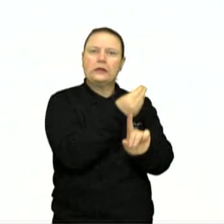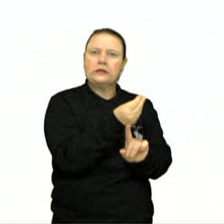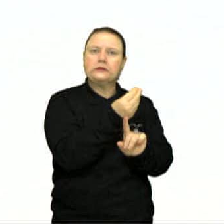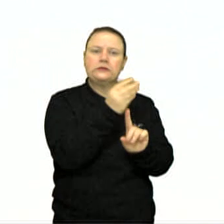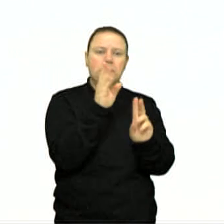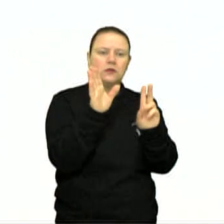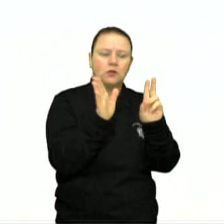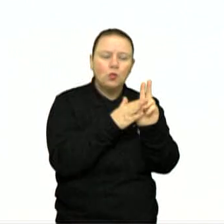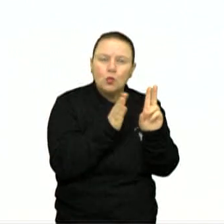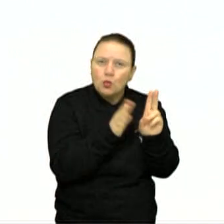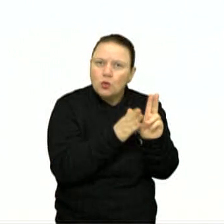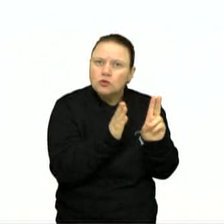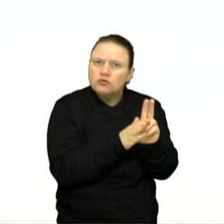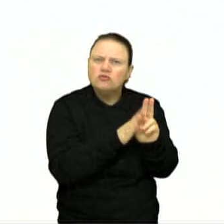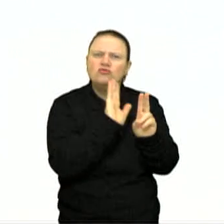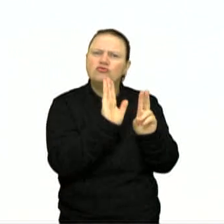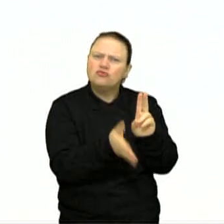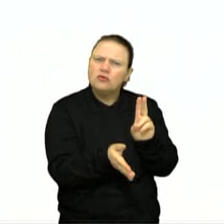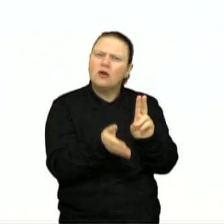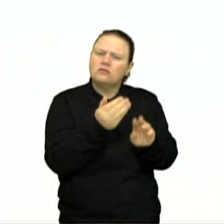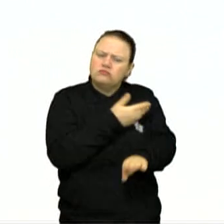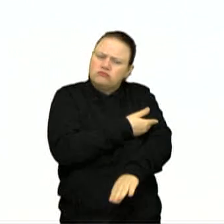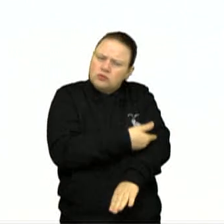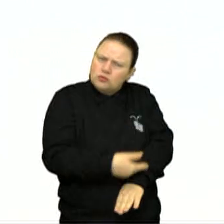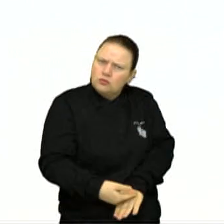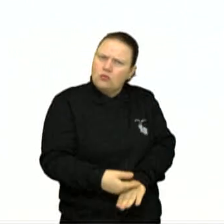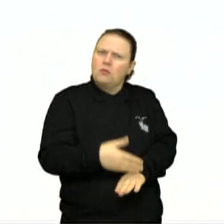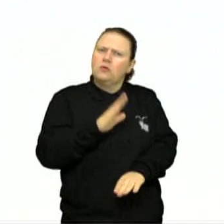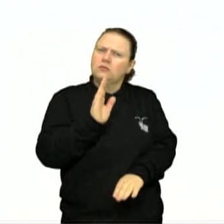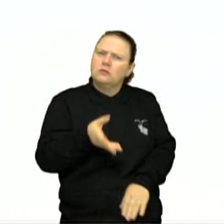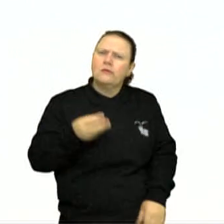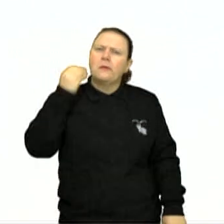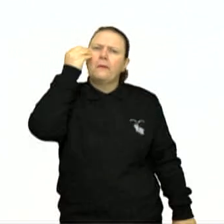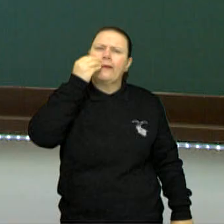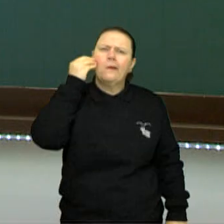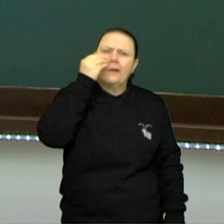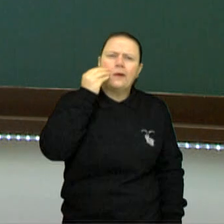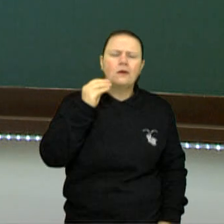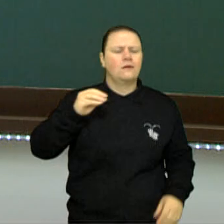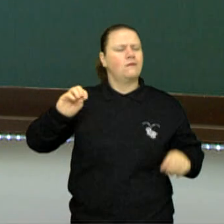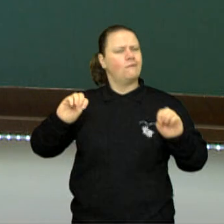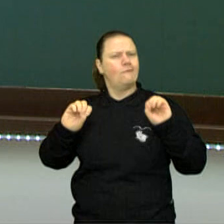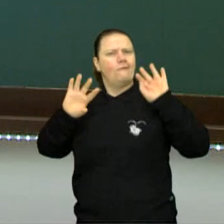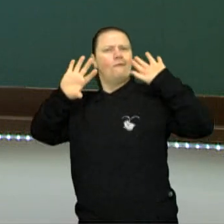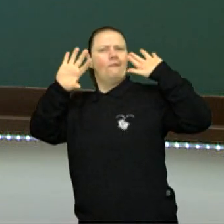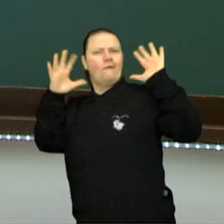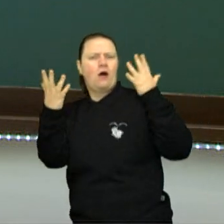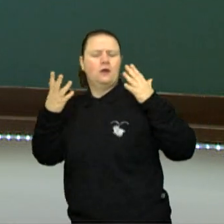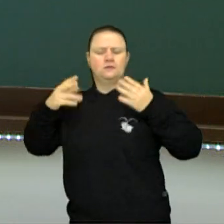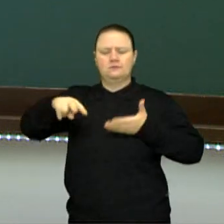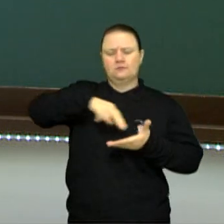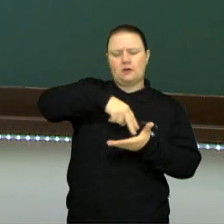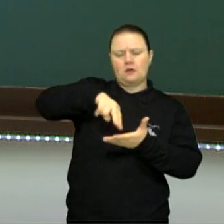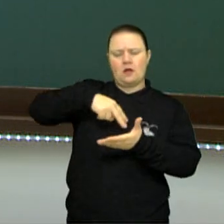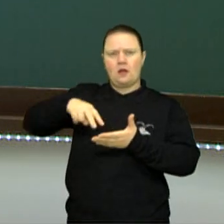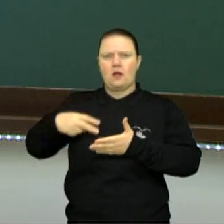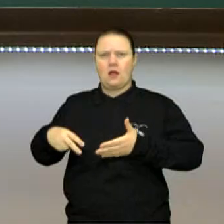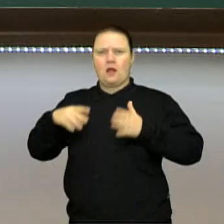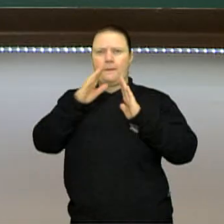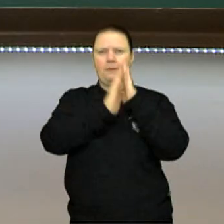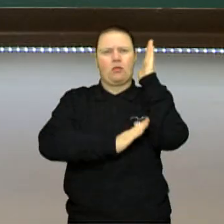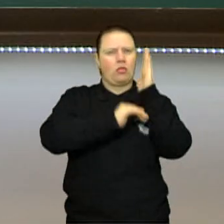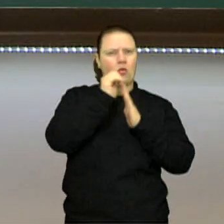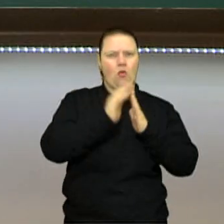povos indígenas aqui no nosso país, muita arte, muita festa, muita dança, muita crença, muita pintura corporal,